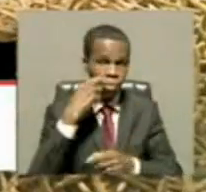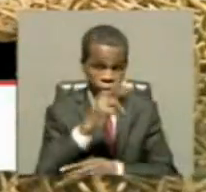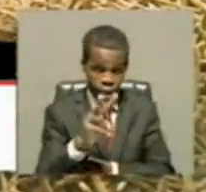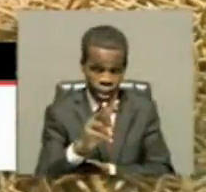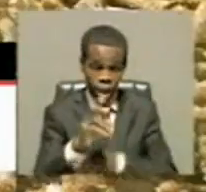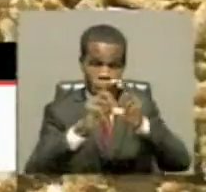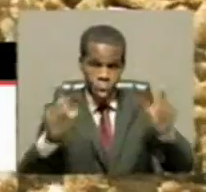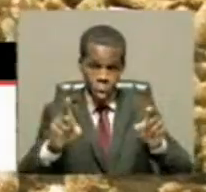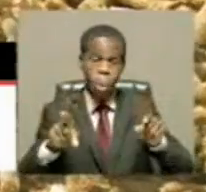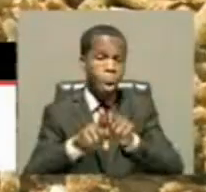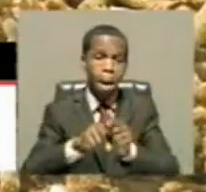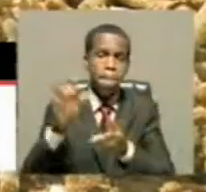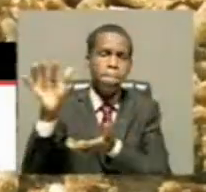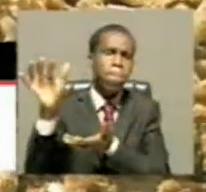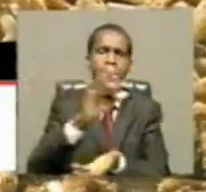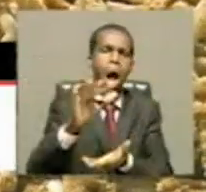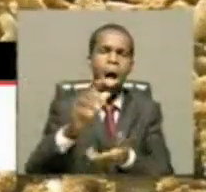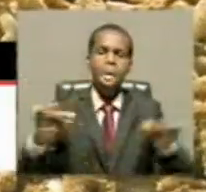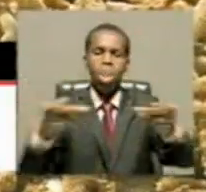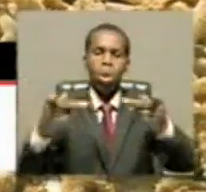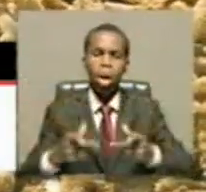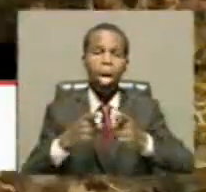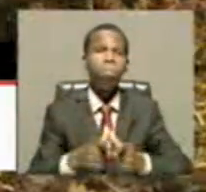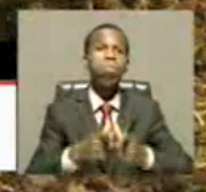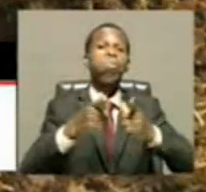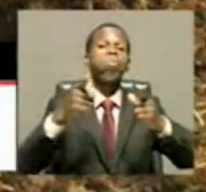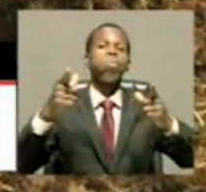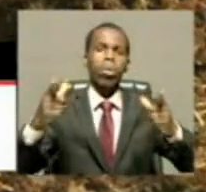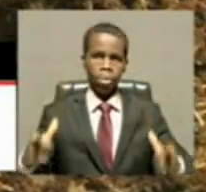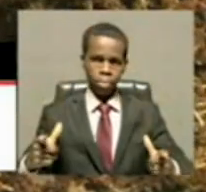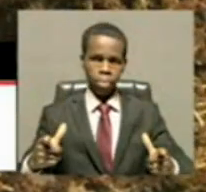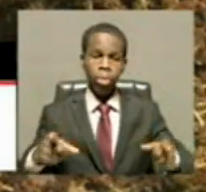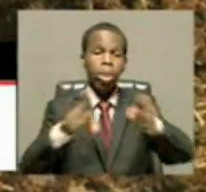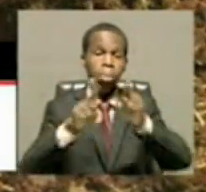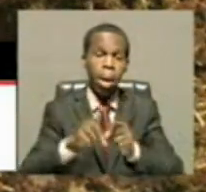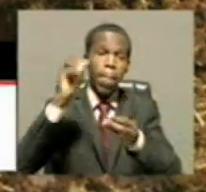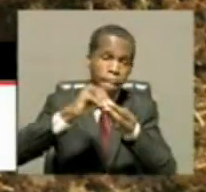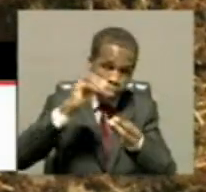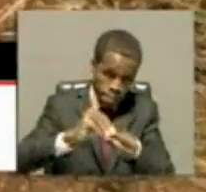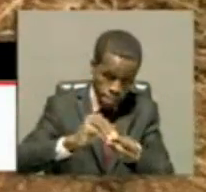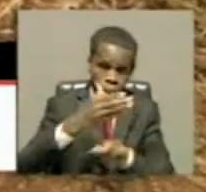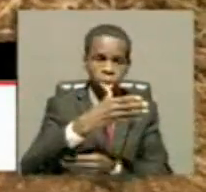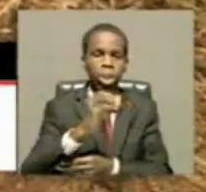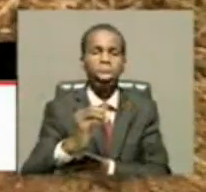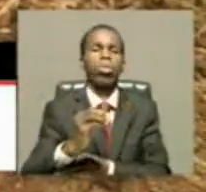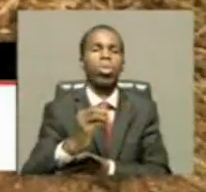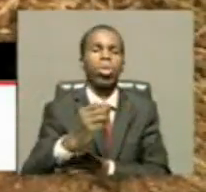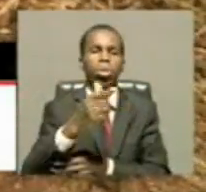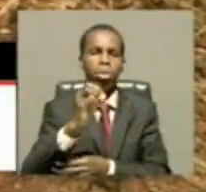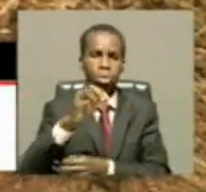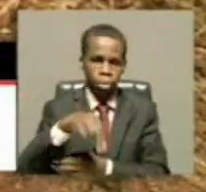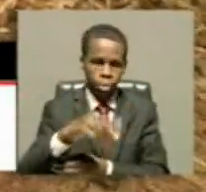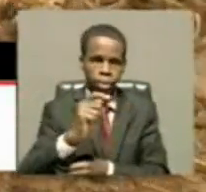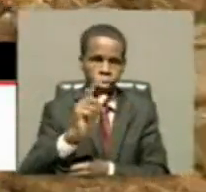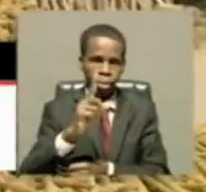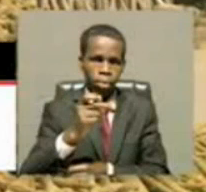22 toneladas de sementes de maçango numa área de 40 hectares e perto de 10 toneladas de maçambala em